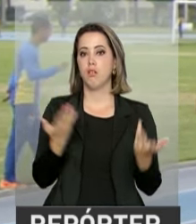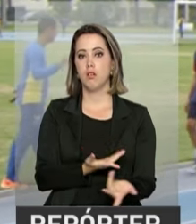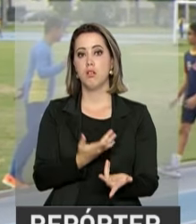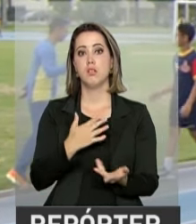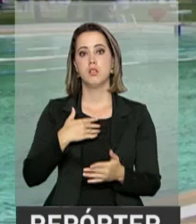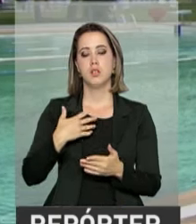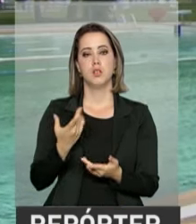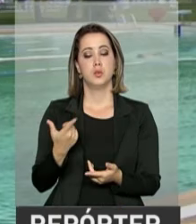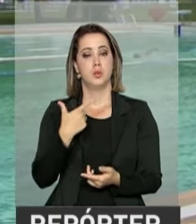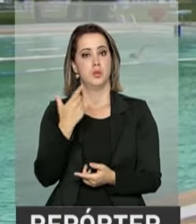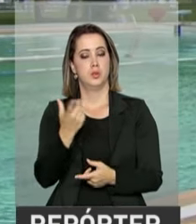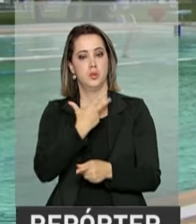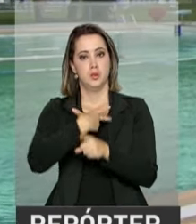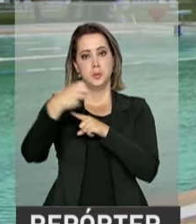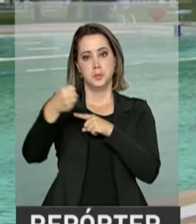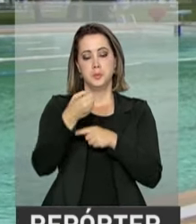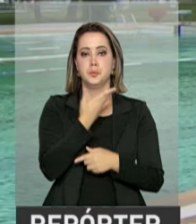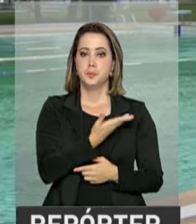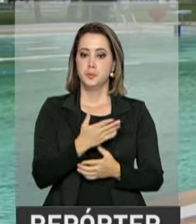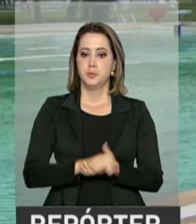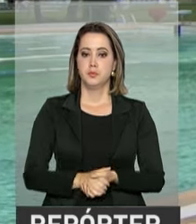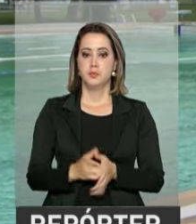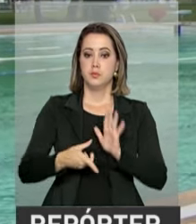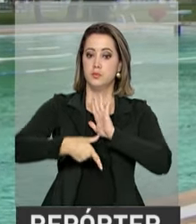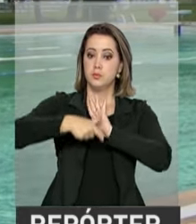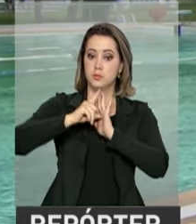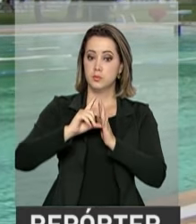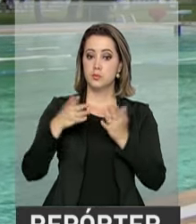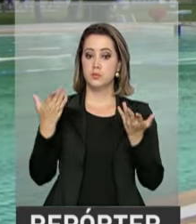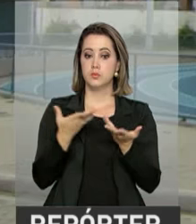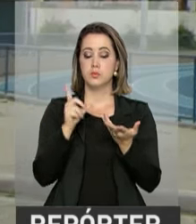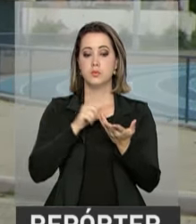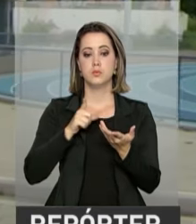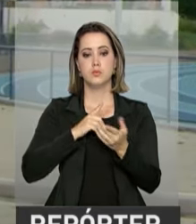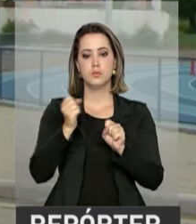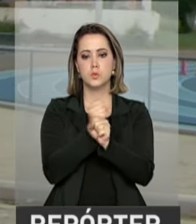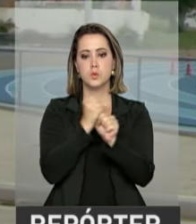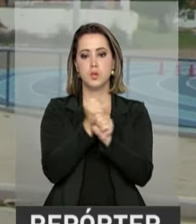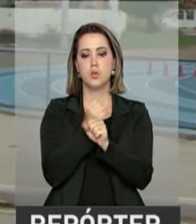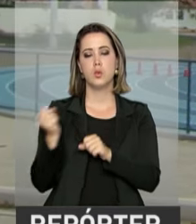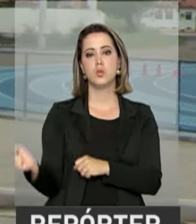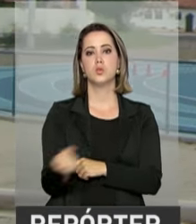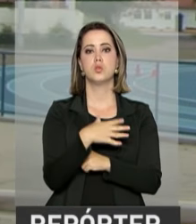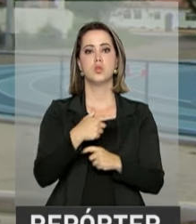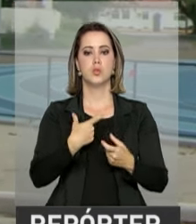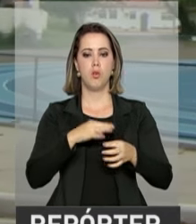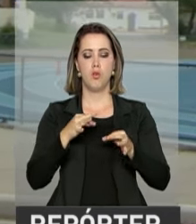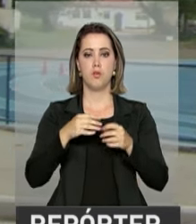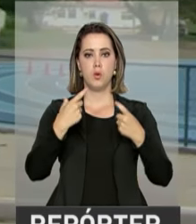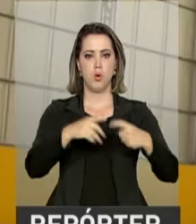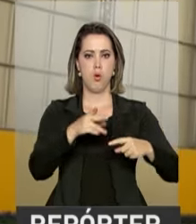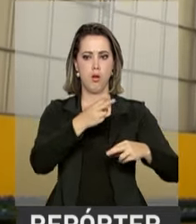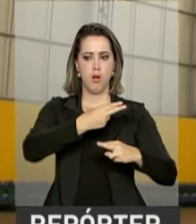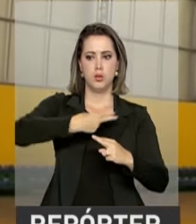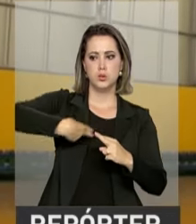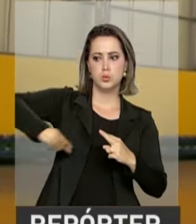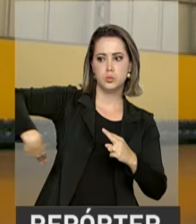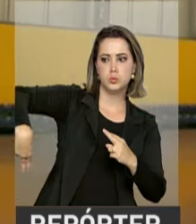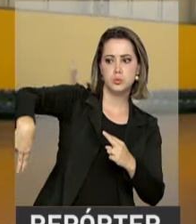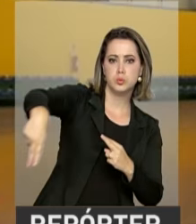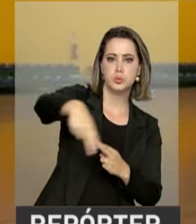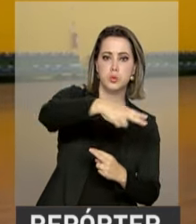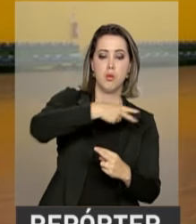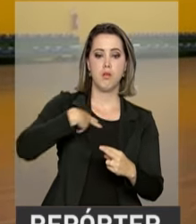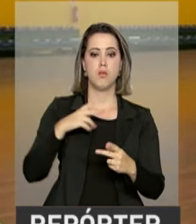alto desempenho além da estrutura que já fazia parte do centro de treinamento o lugar ganhou mais uma pista de atletismo ginásio